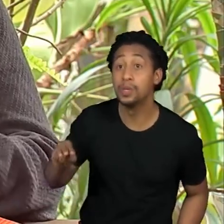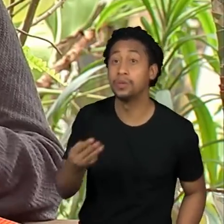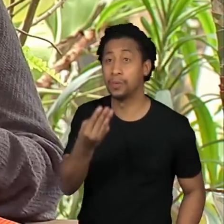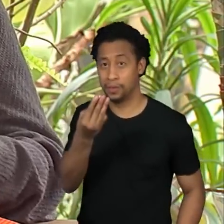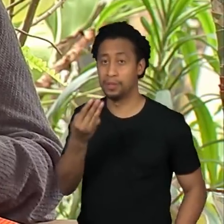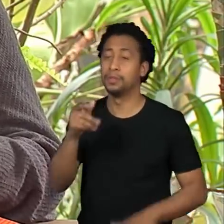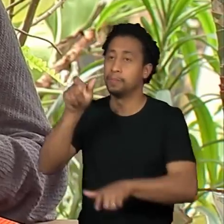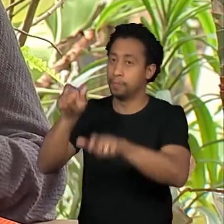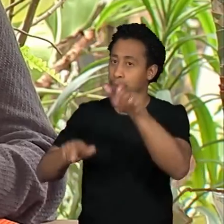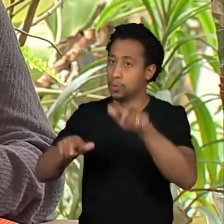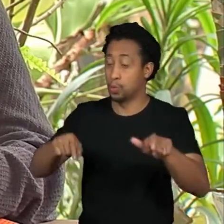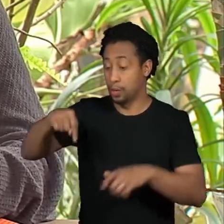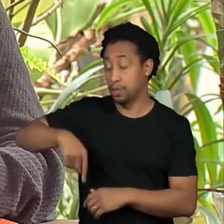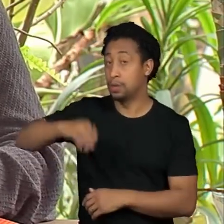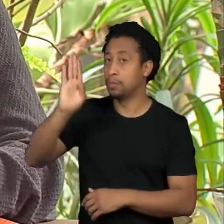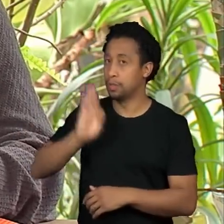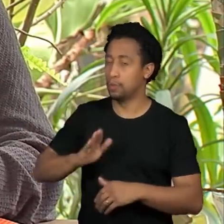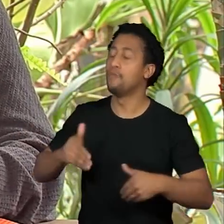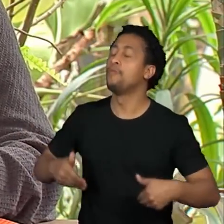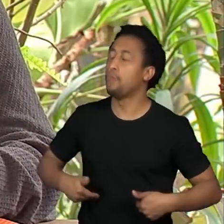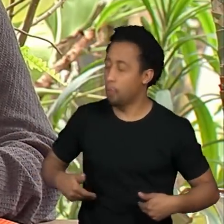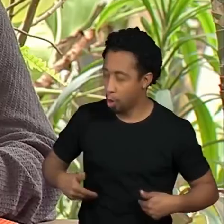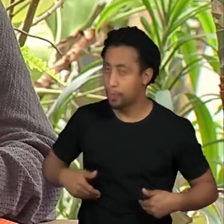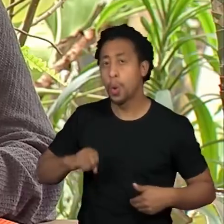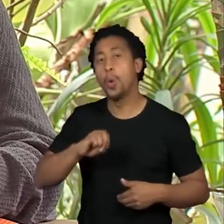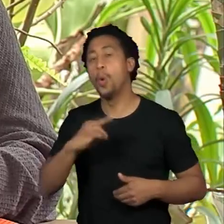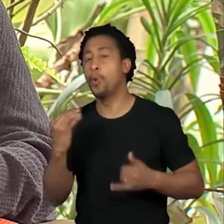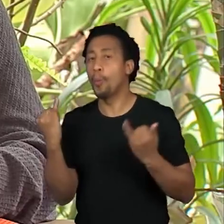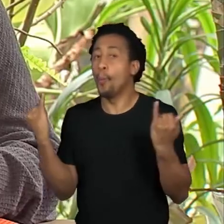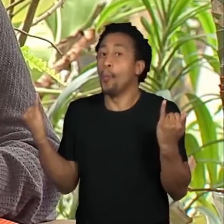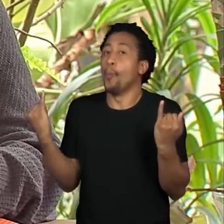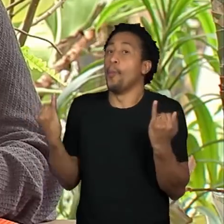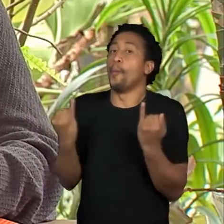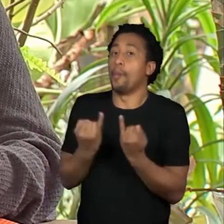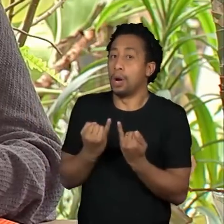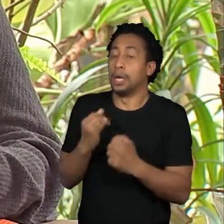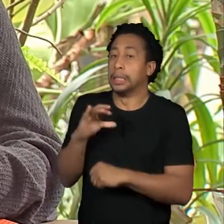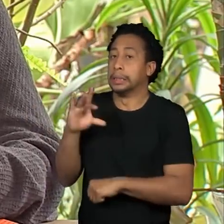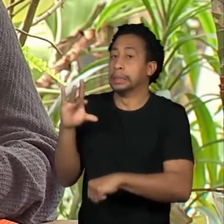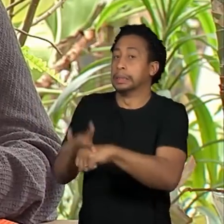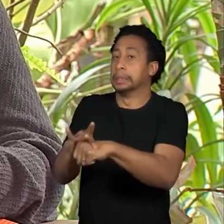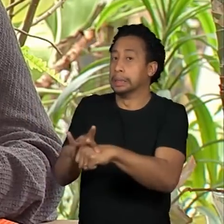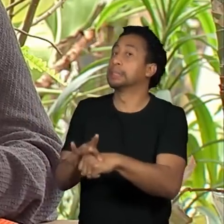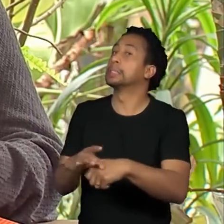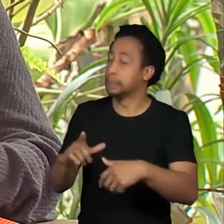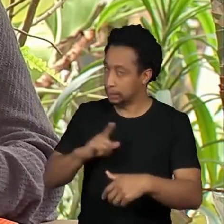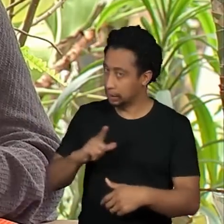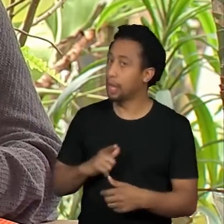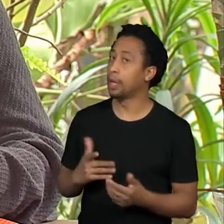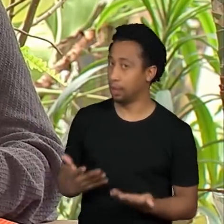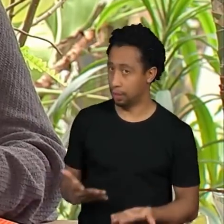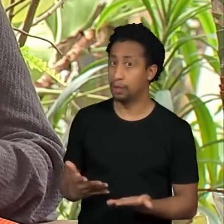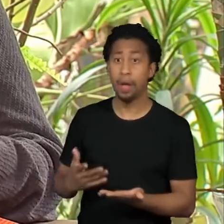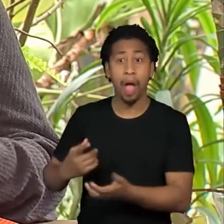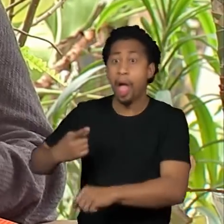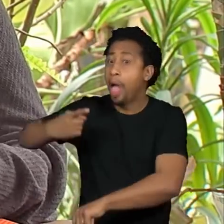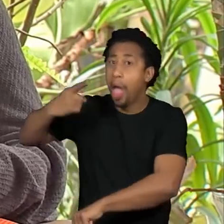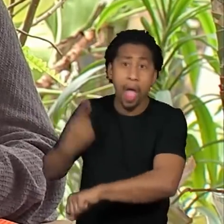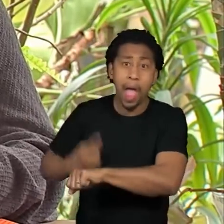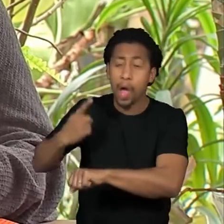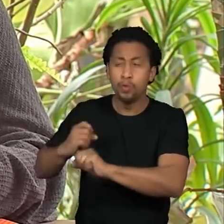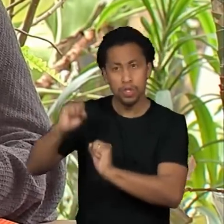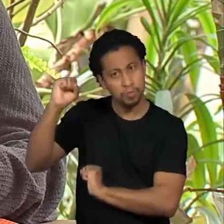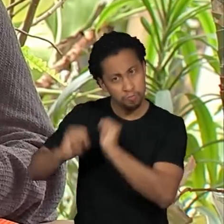têm fome ou algum tipo de insegurança alimentar, né? E isso num país que bate recordes de